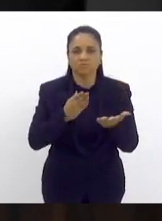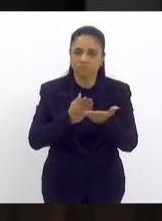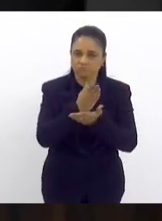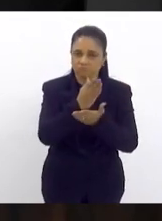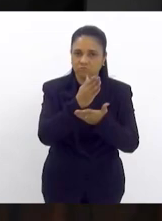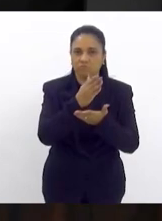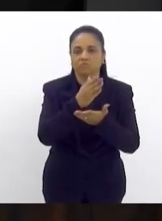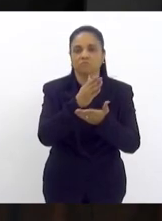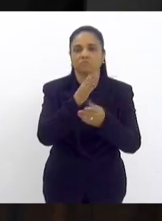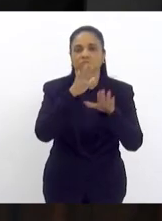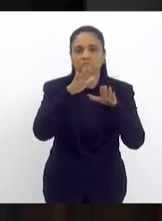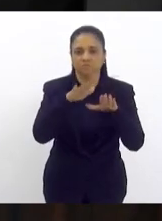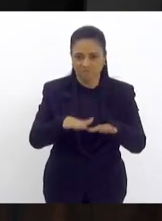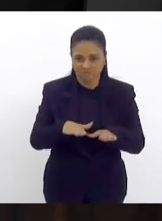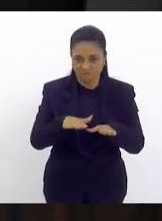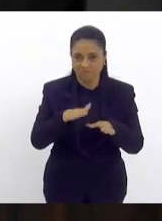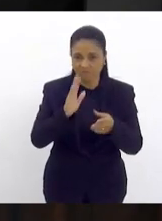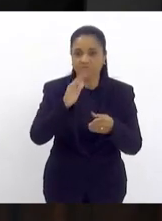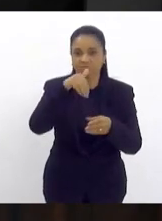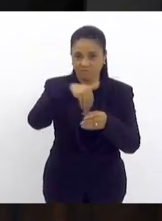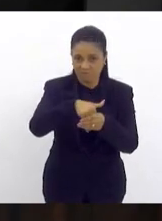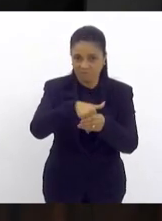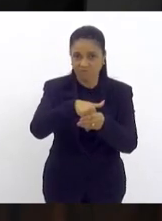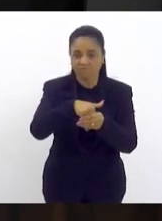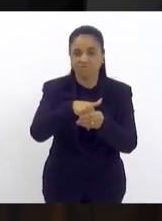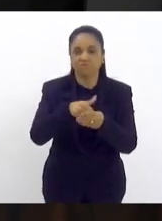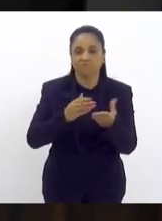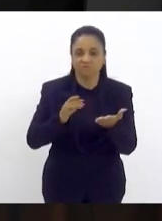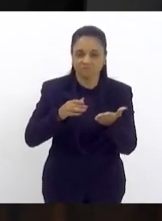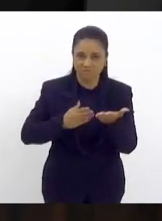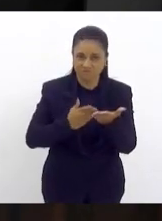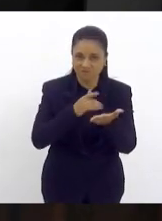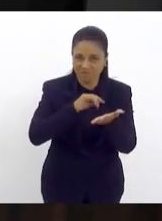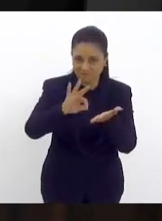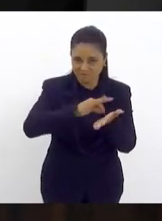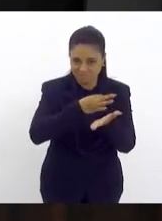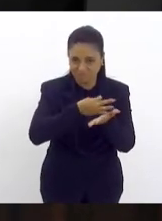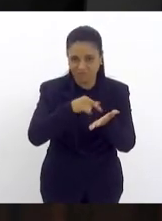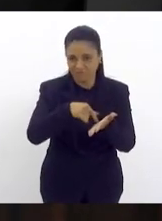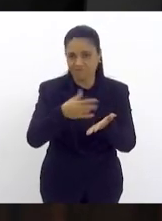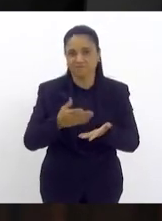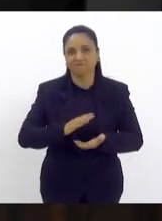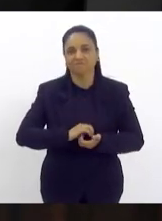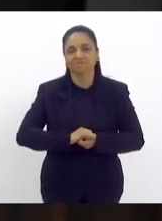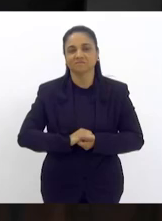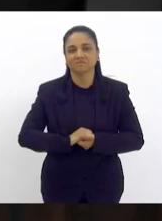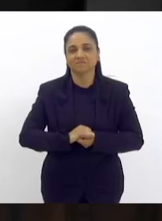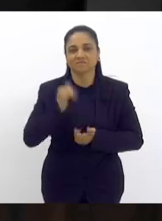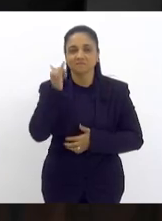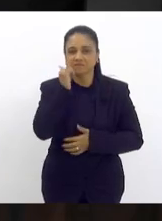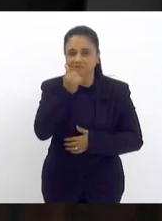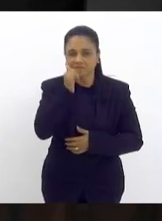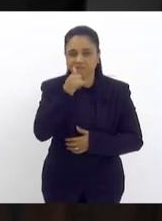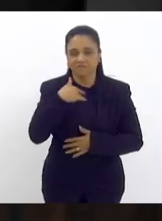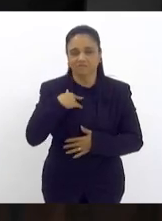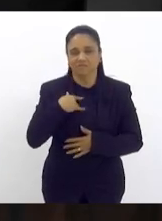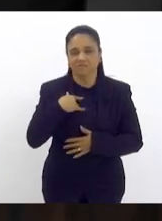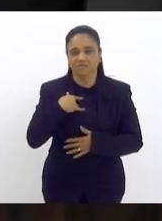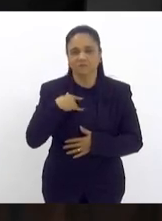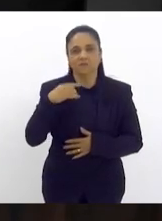permaneça Como estão aprovado vai autódromo declaração deputado